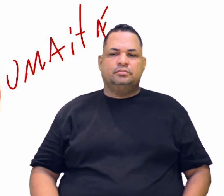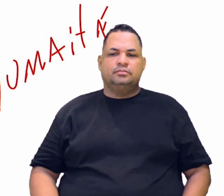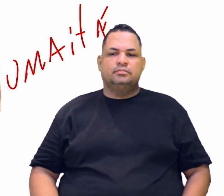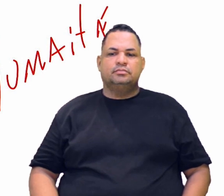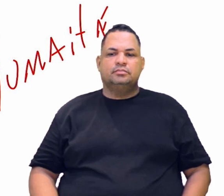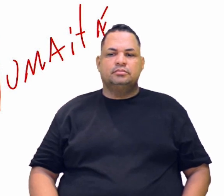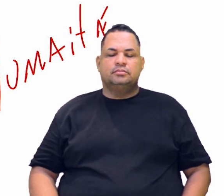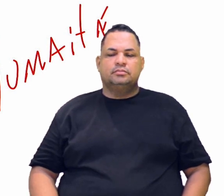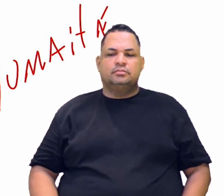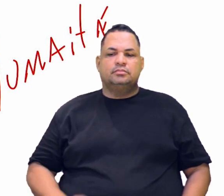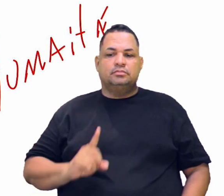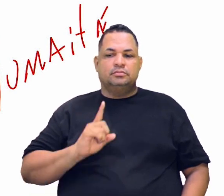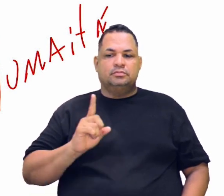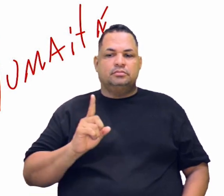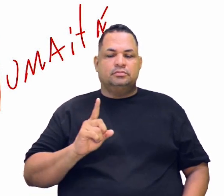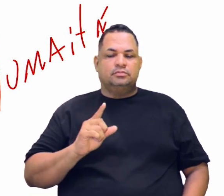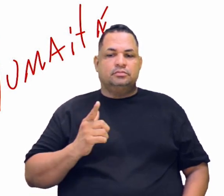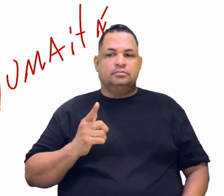Ali,